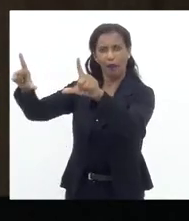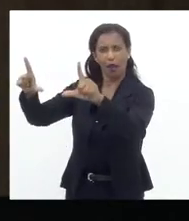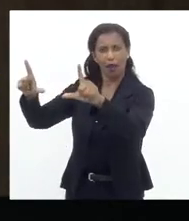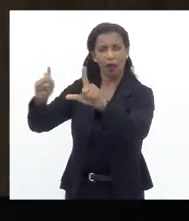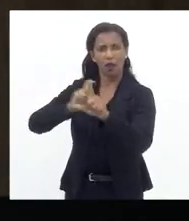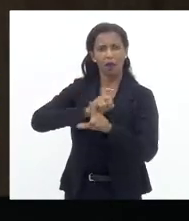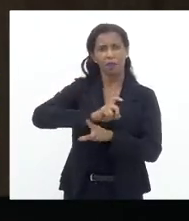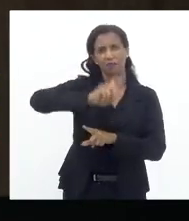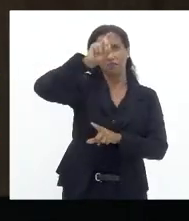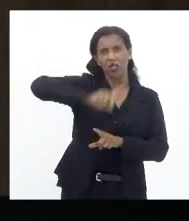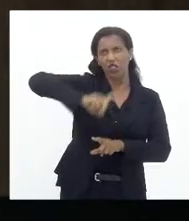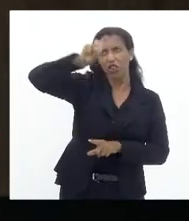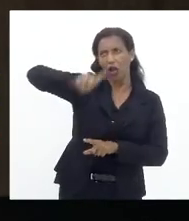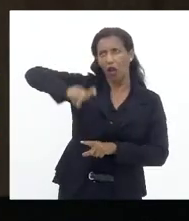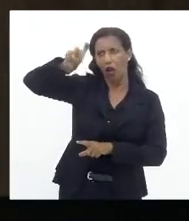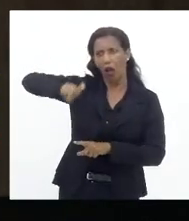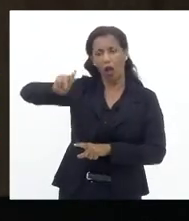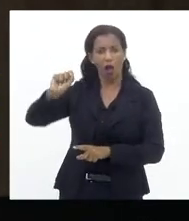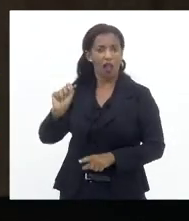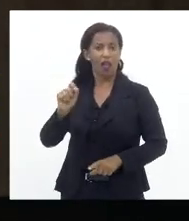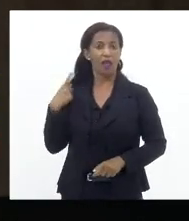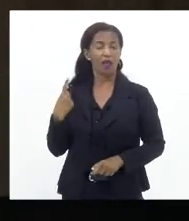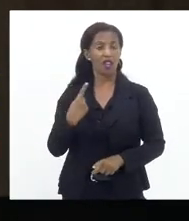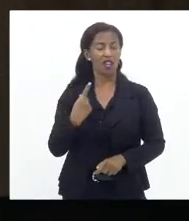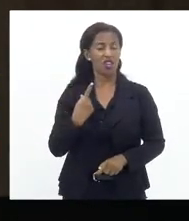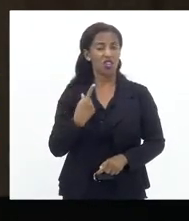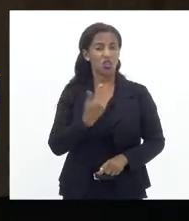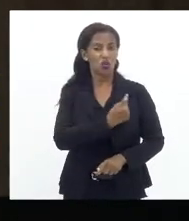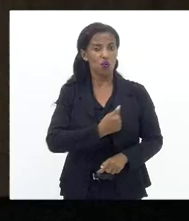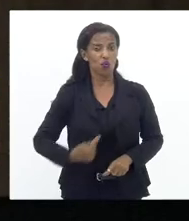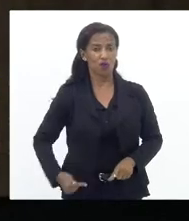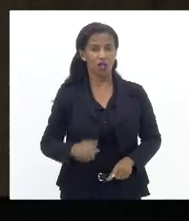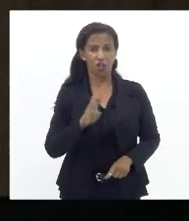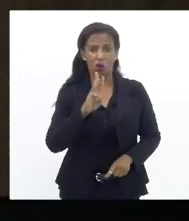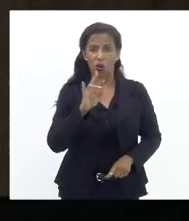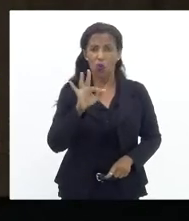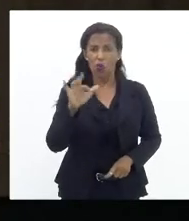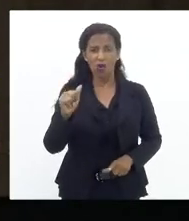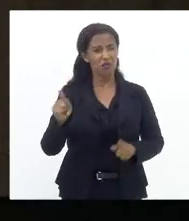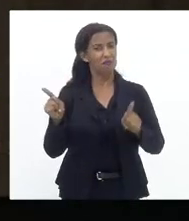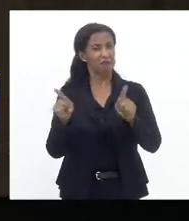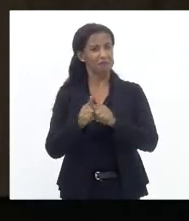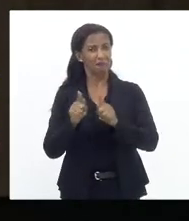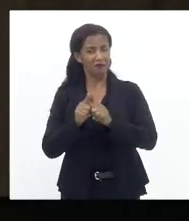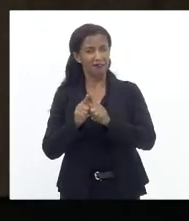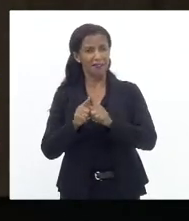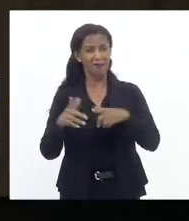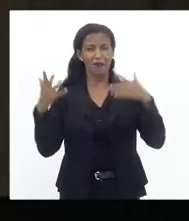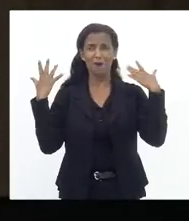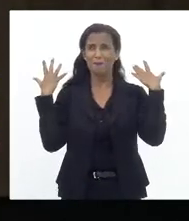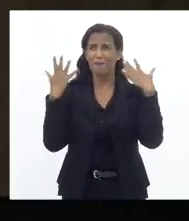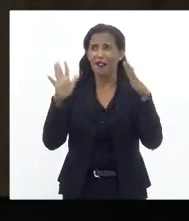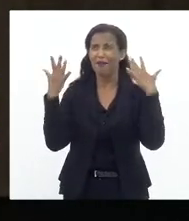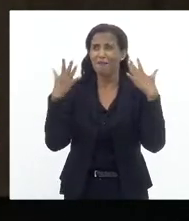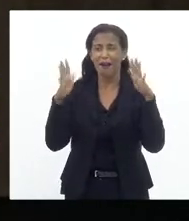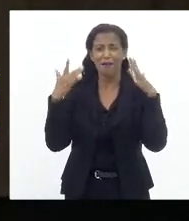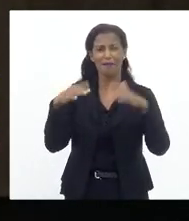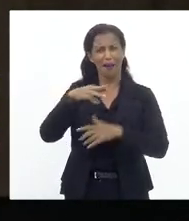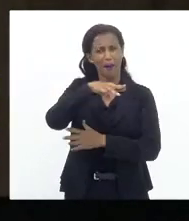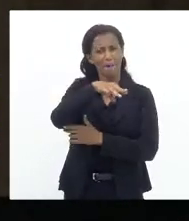pichado ex-governador do Rio de Janeiro Wilson vídeos eu que comemorou junta quebra da placa de Marielle